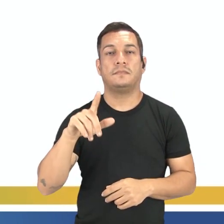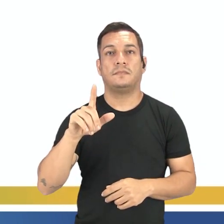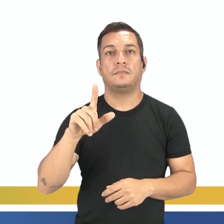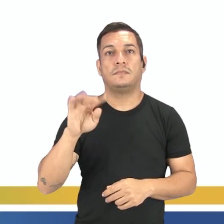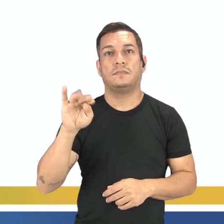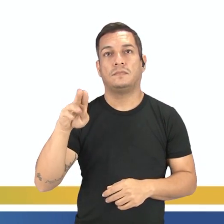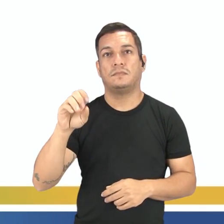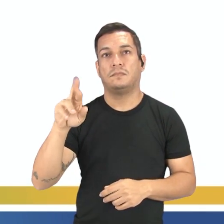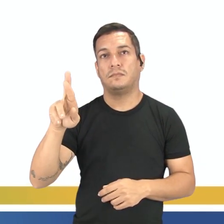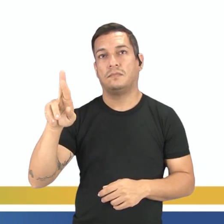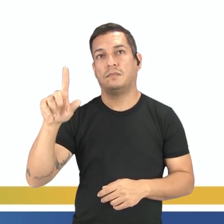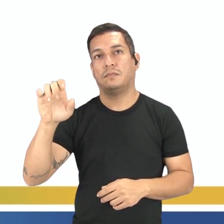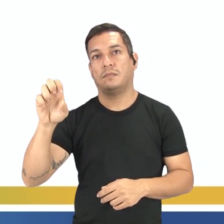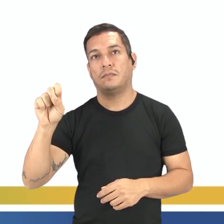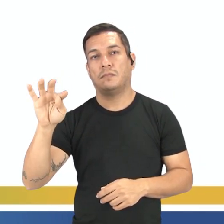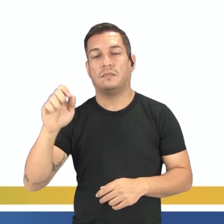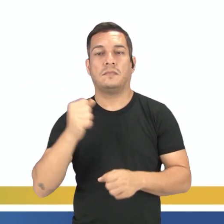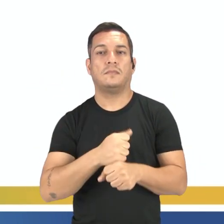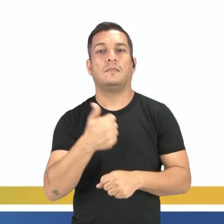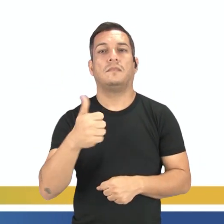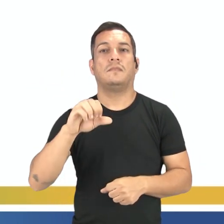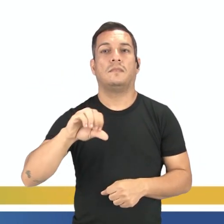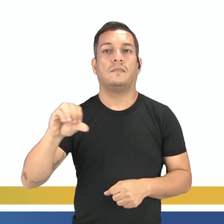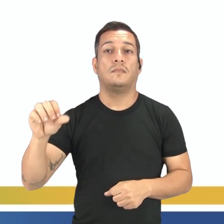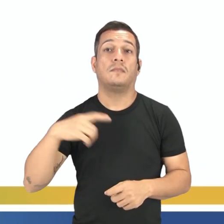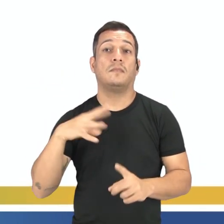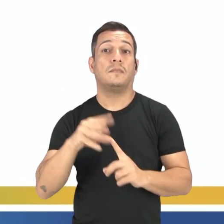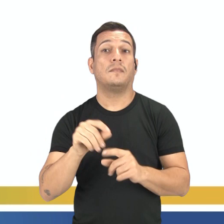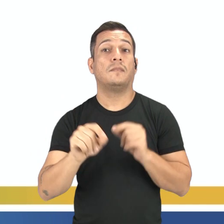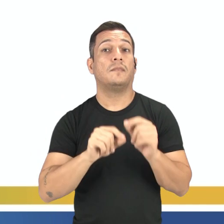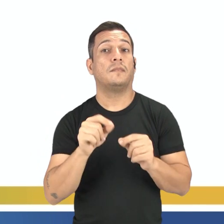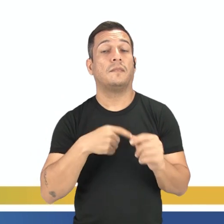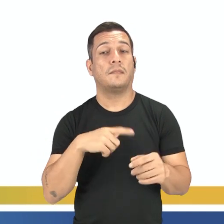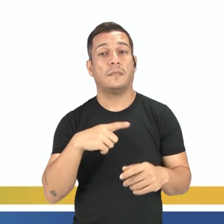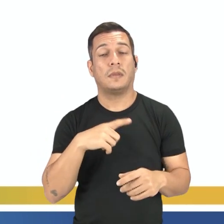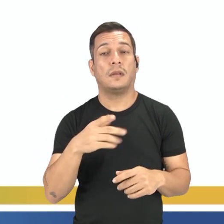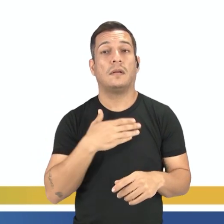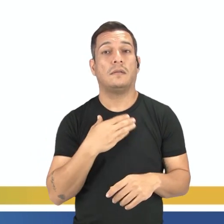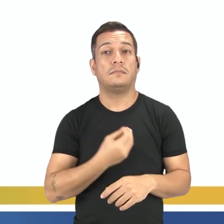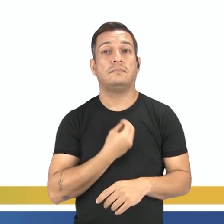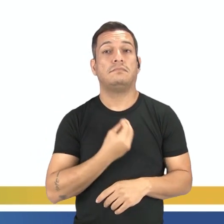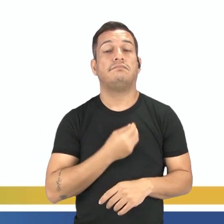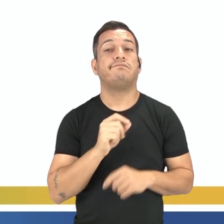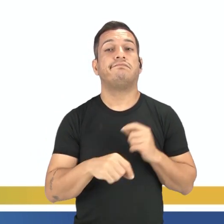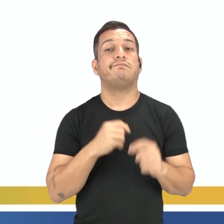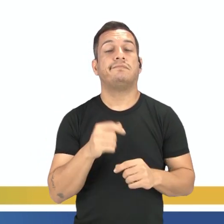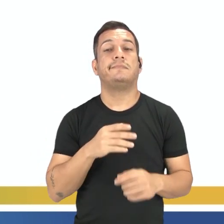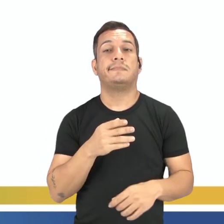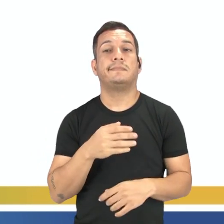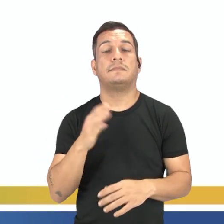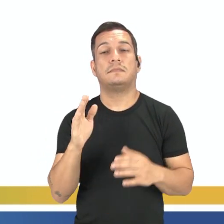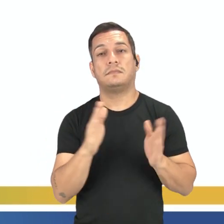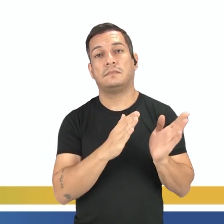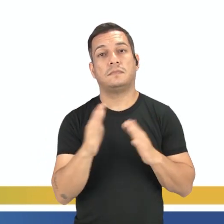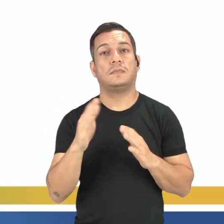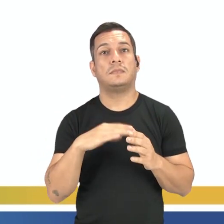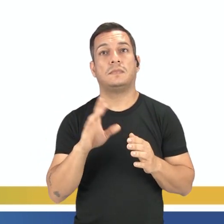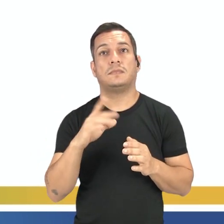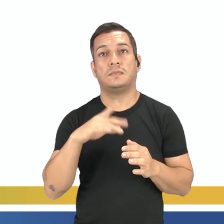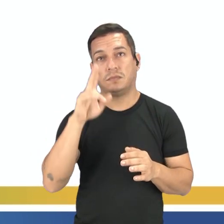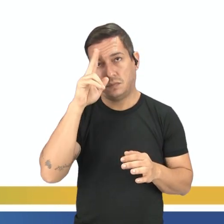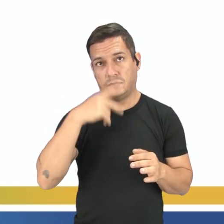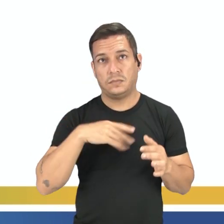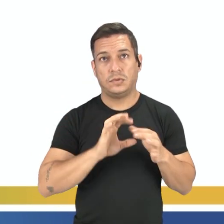em 1999. O objetivo dessa missão foi intermediar o processo de independência do